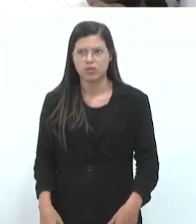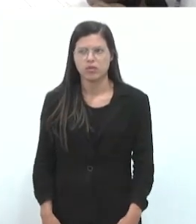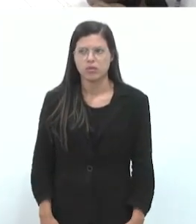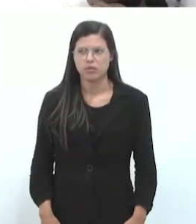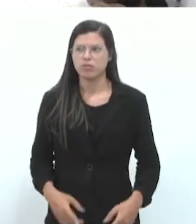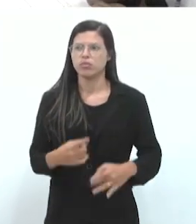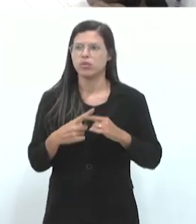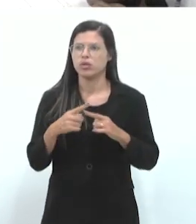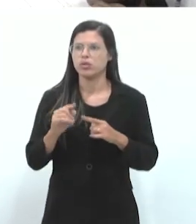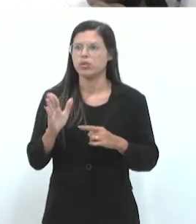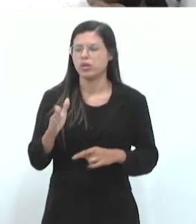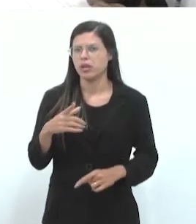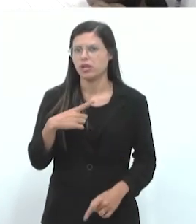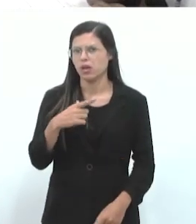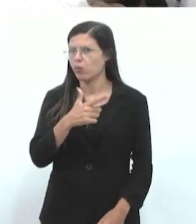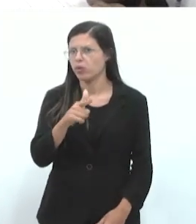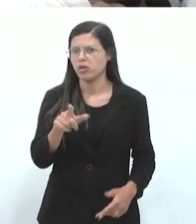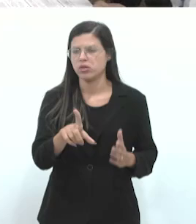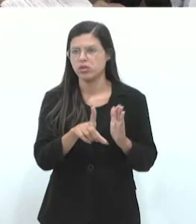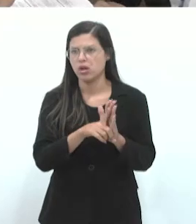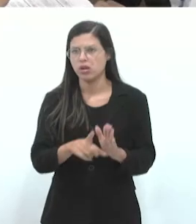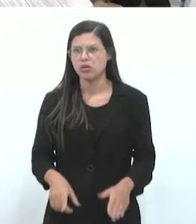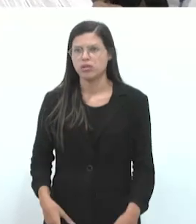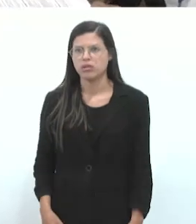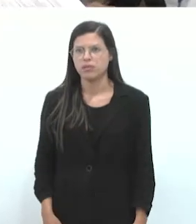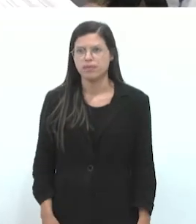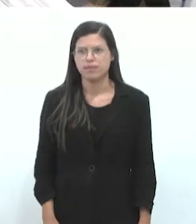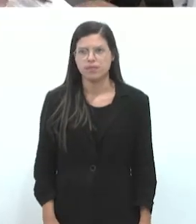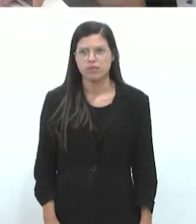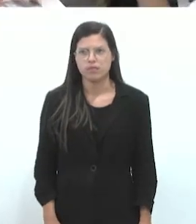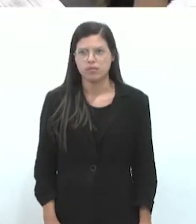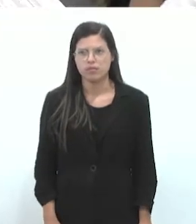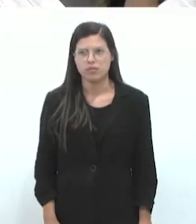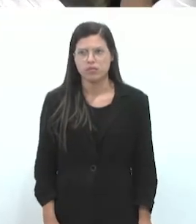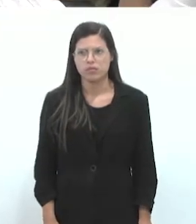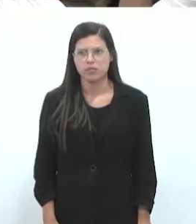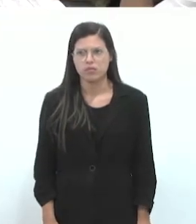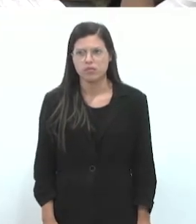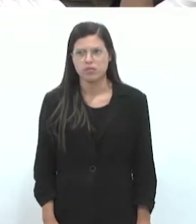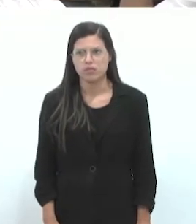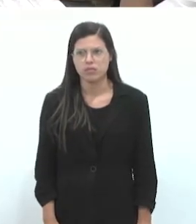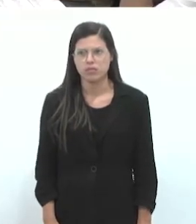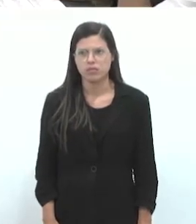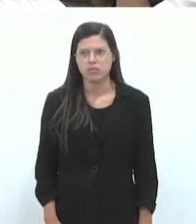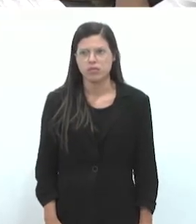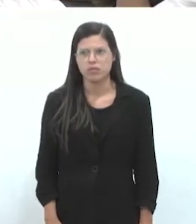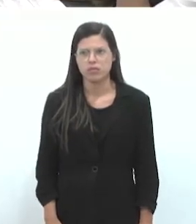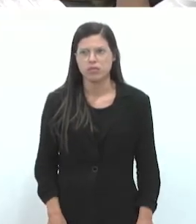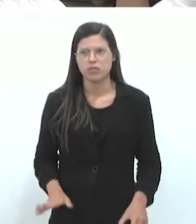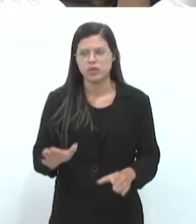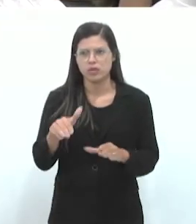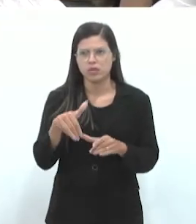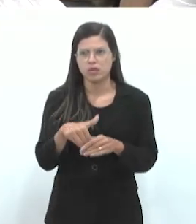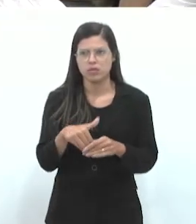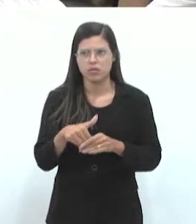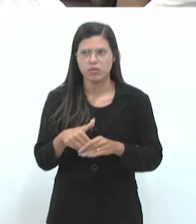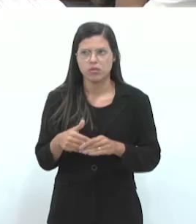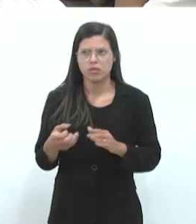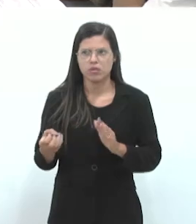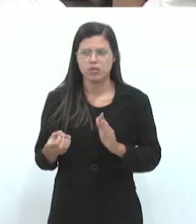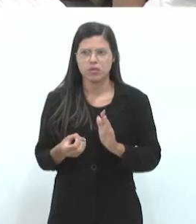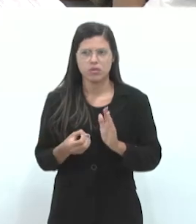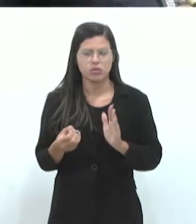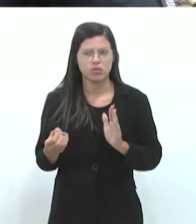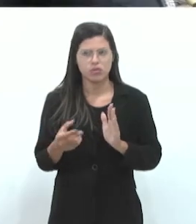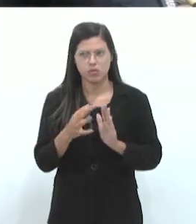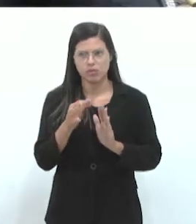de lei em vigor, Então, né, redesignando conforme mencionado no meu voto. redesignando a deputada Célia como relatora, em votação o novo parecer pela